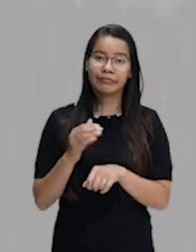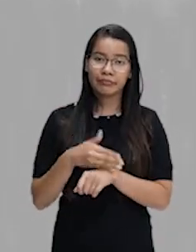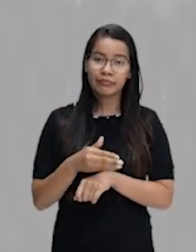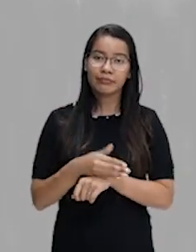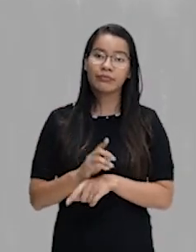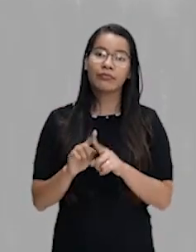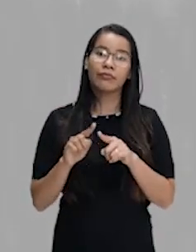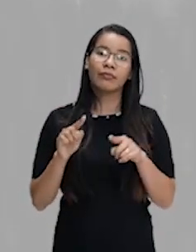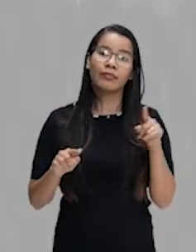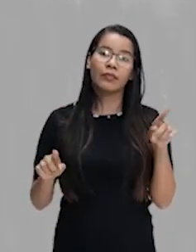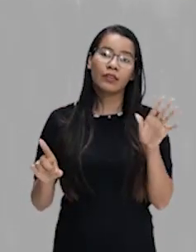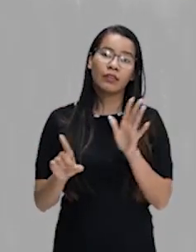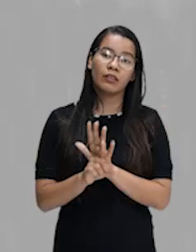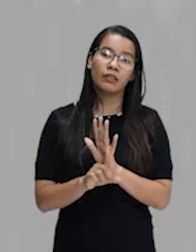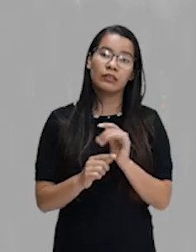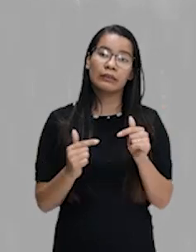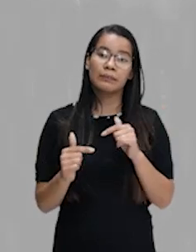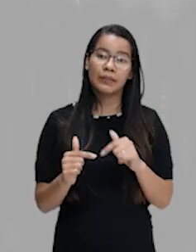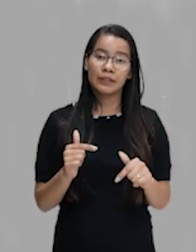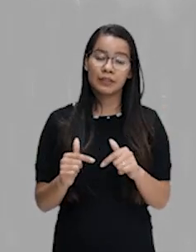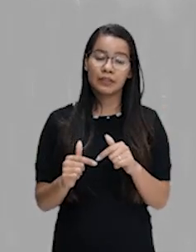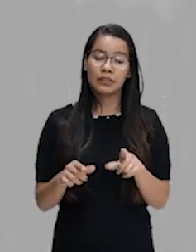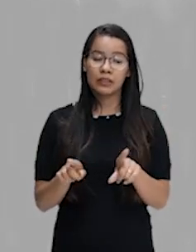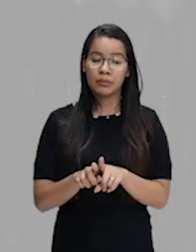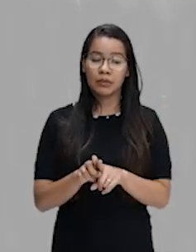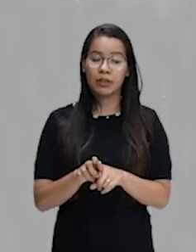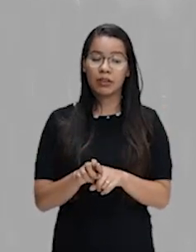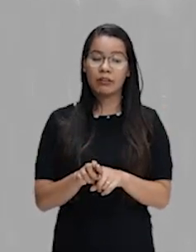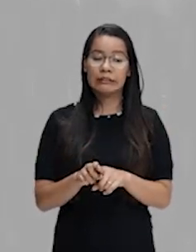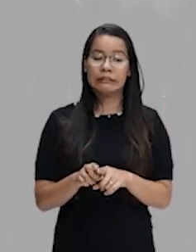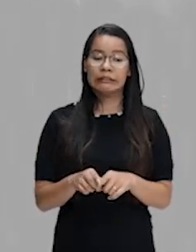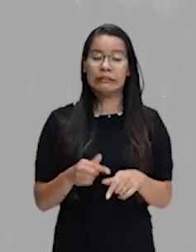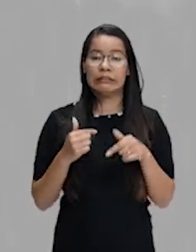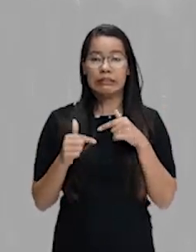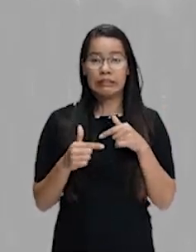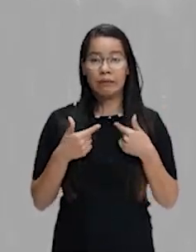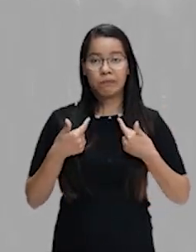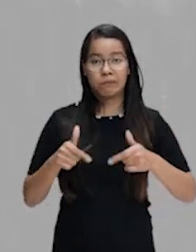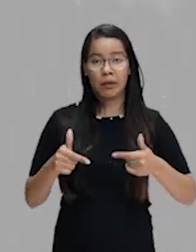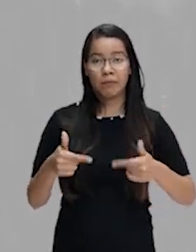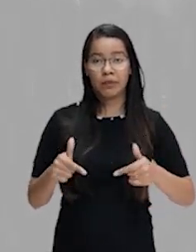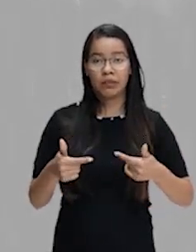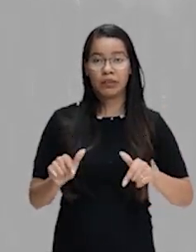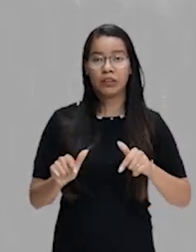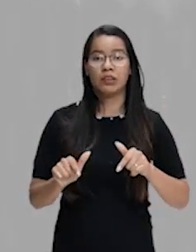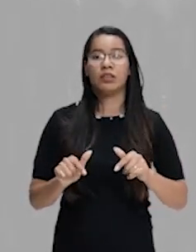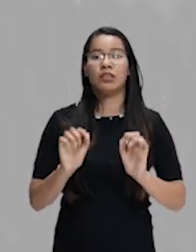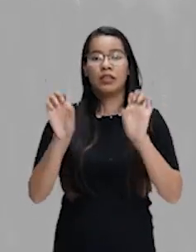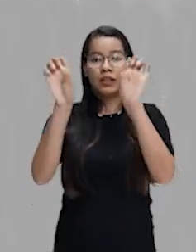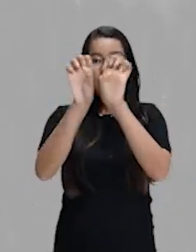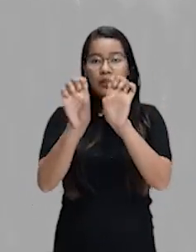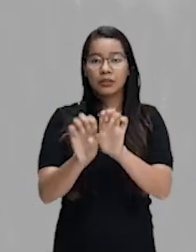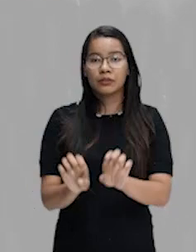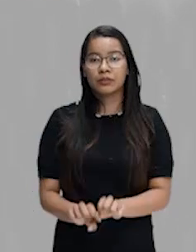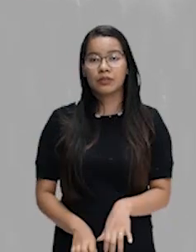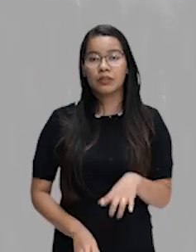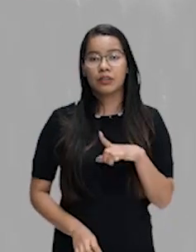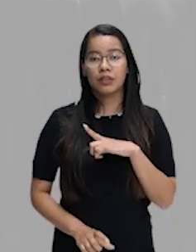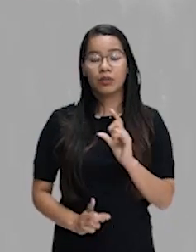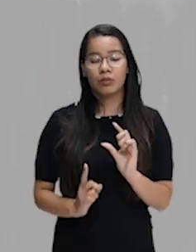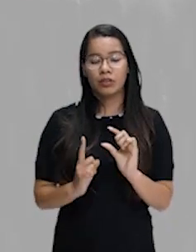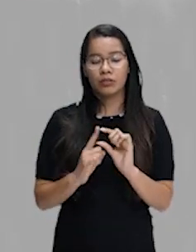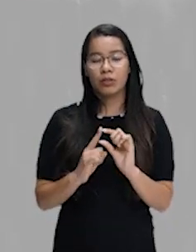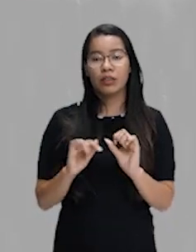essa flexibilização das leis trabalhistas. O desemprego estrutural, olha só, desemprego estrutural, existe um